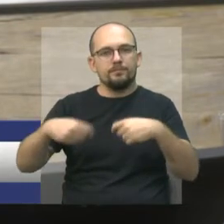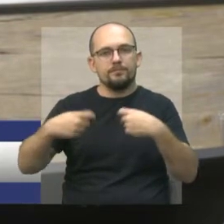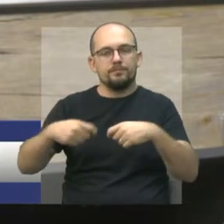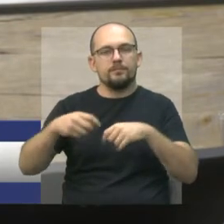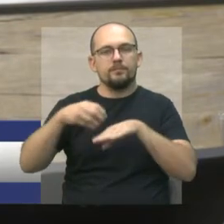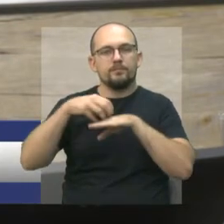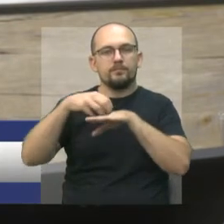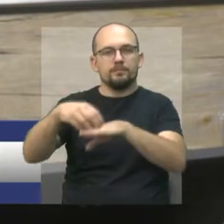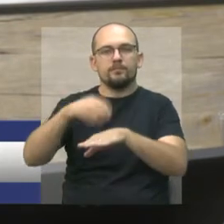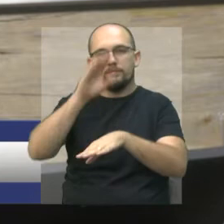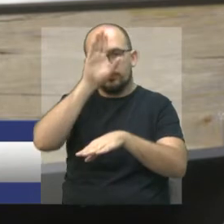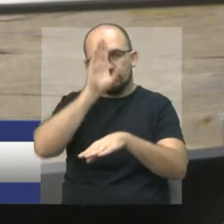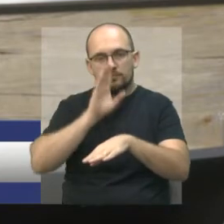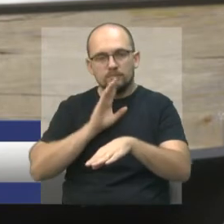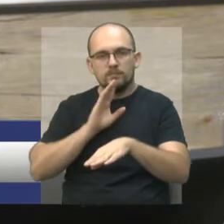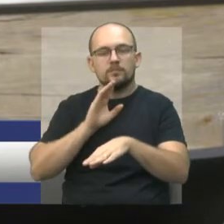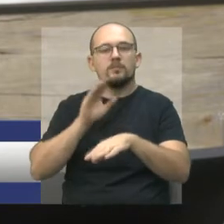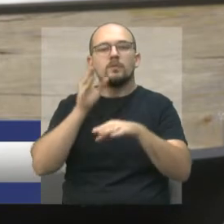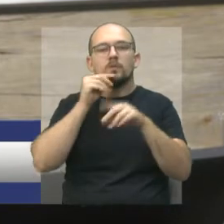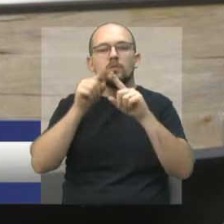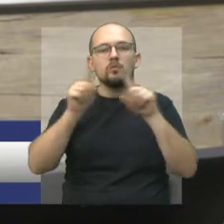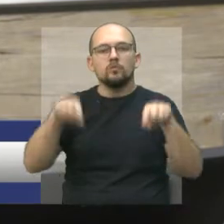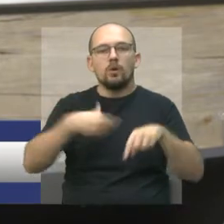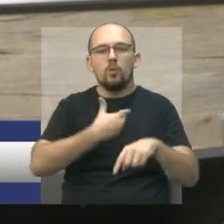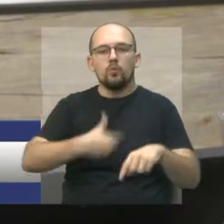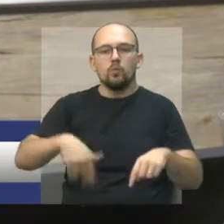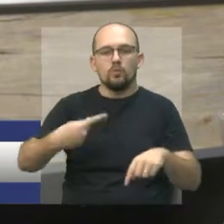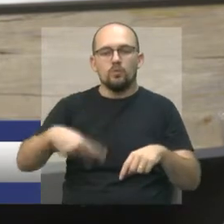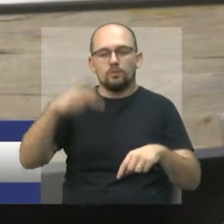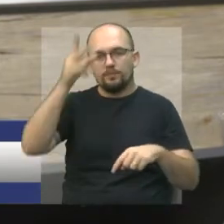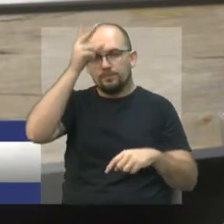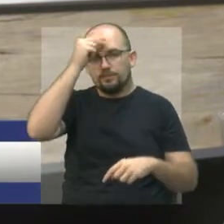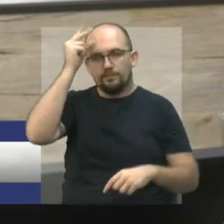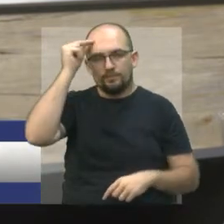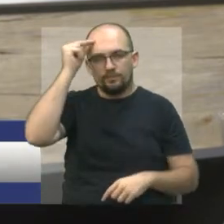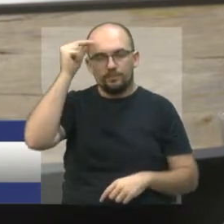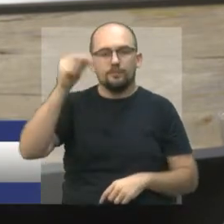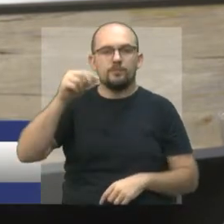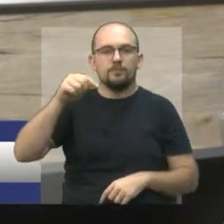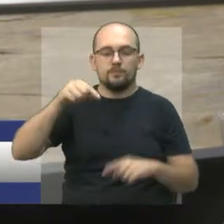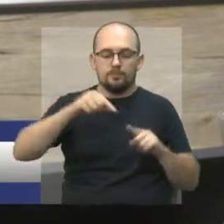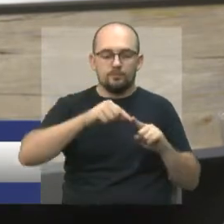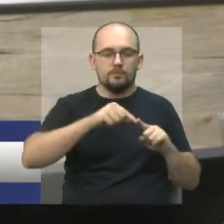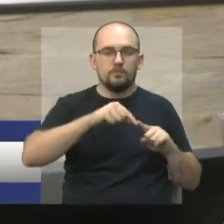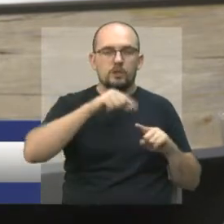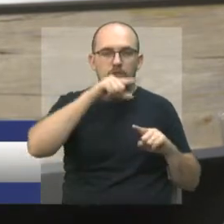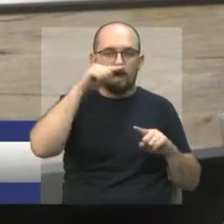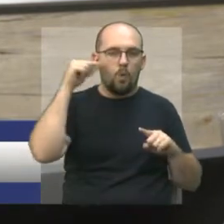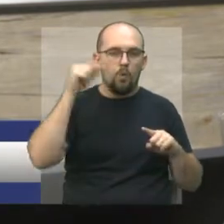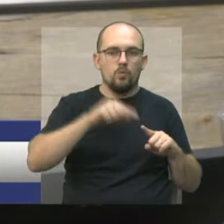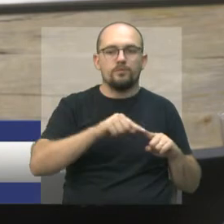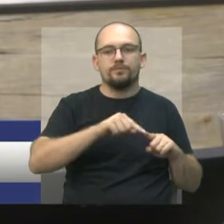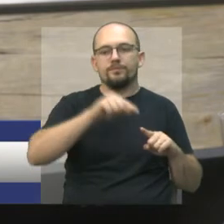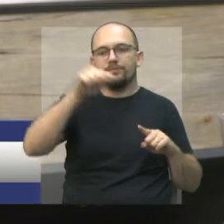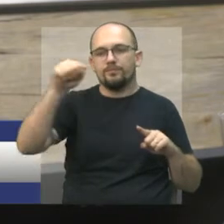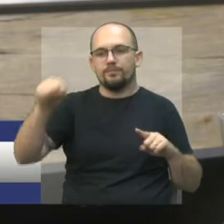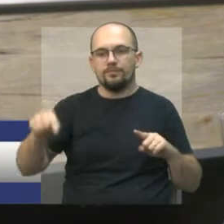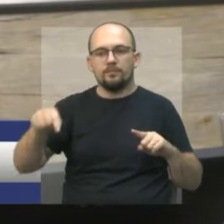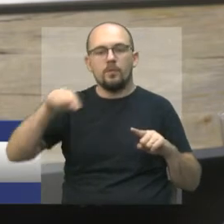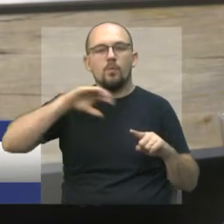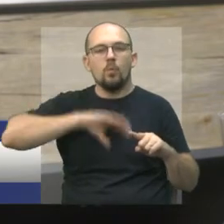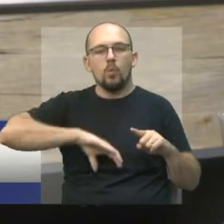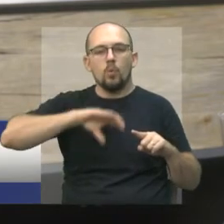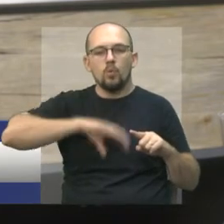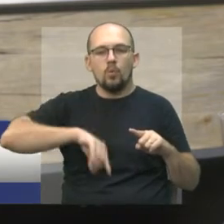transporte gratuito para os servidores públicos municipais nos trechos entre o município de Jaú e os distritos